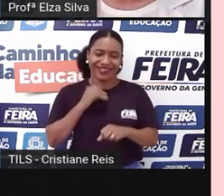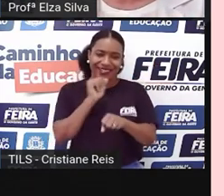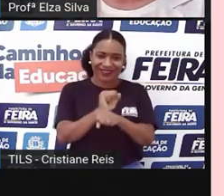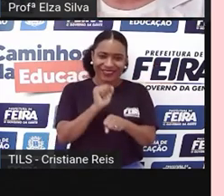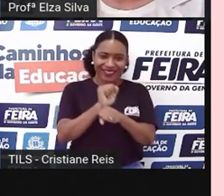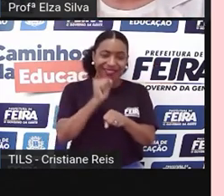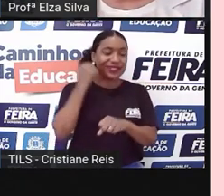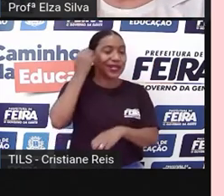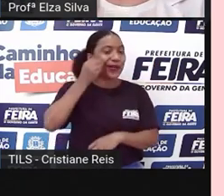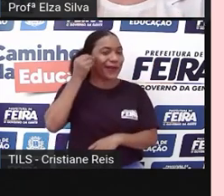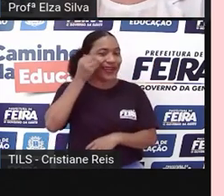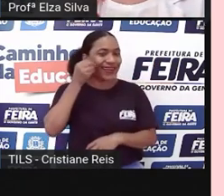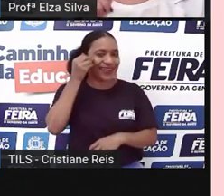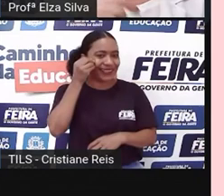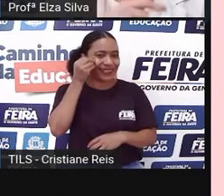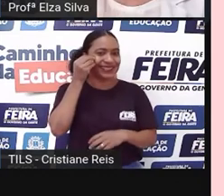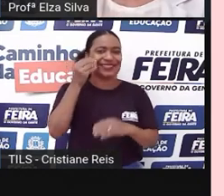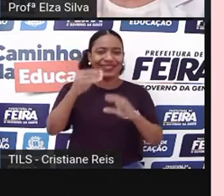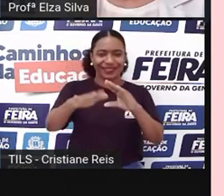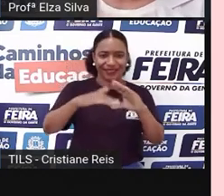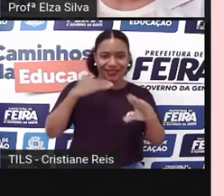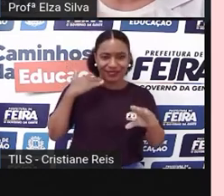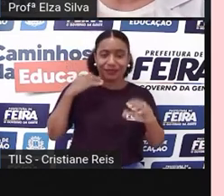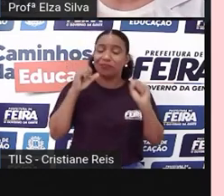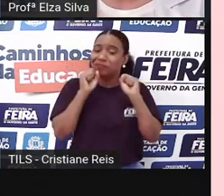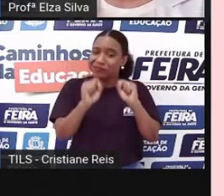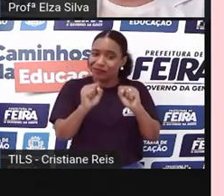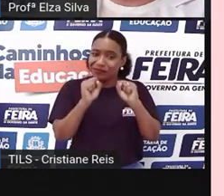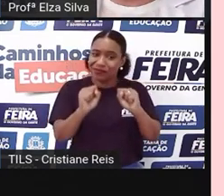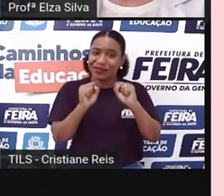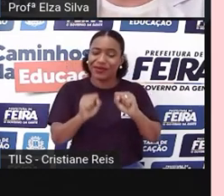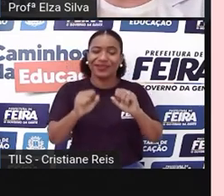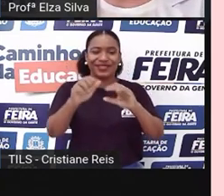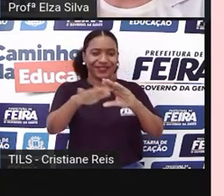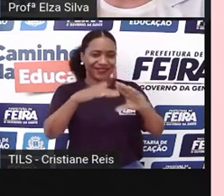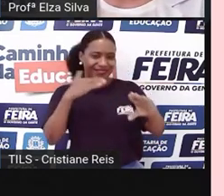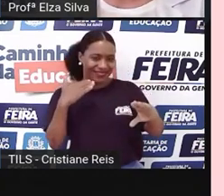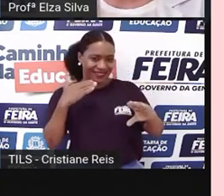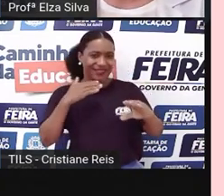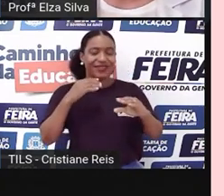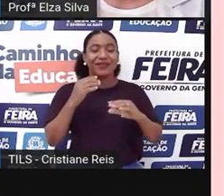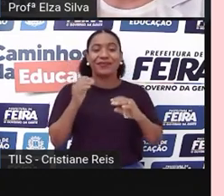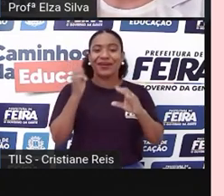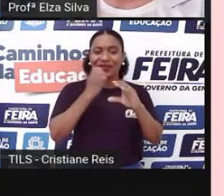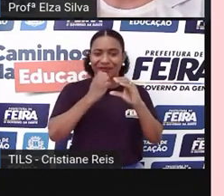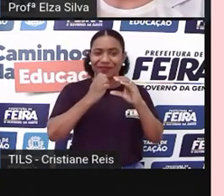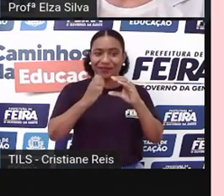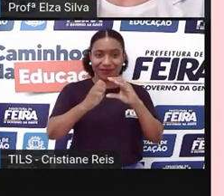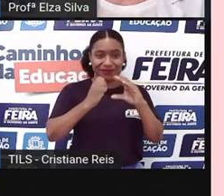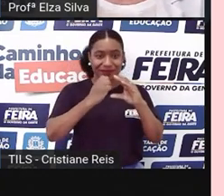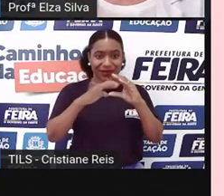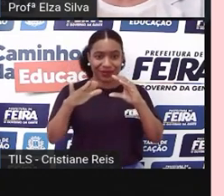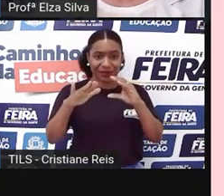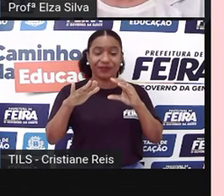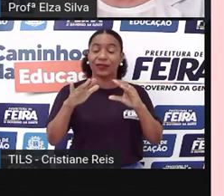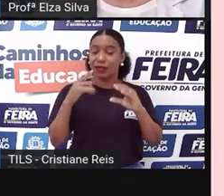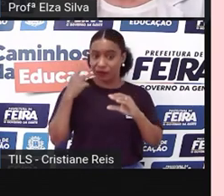sua experiência. Envie então o resultado de sua experiência para nosso e-mail